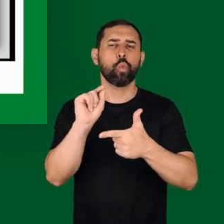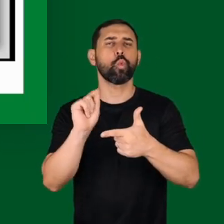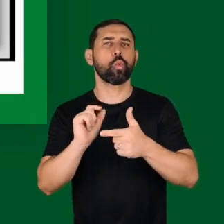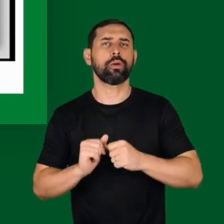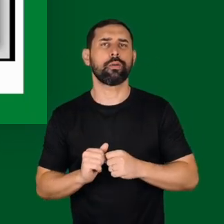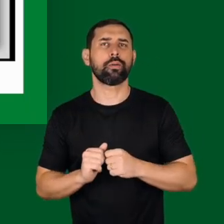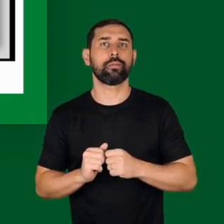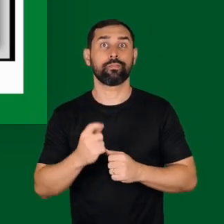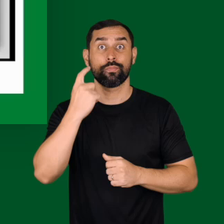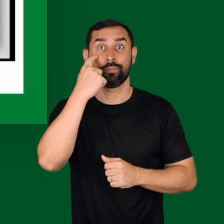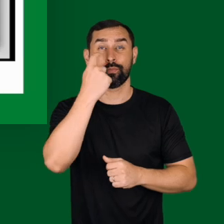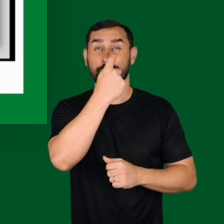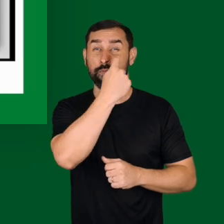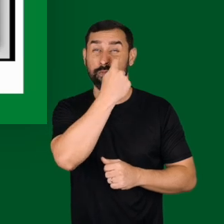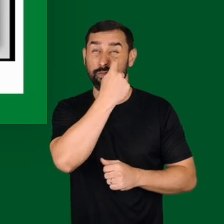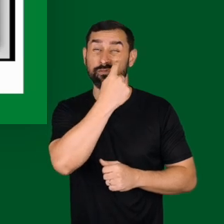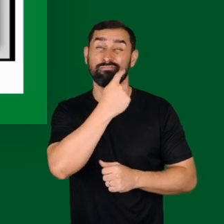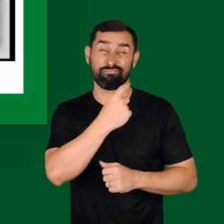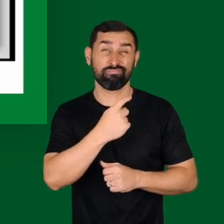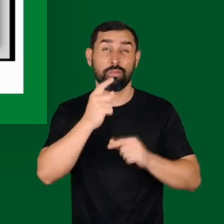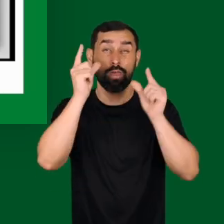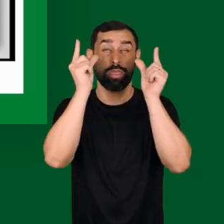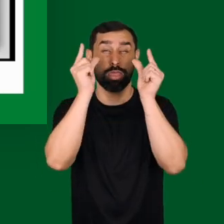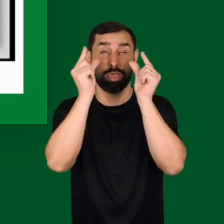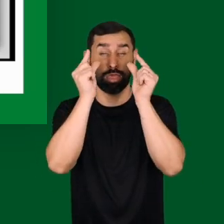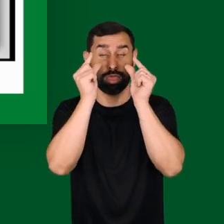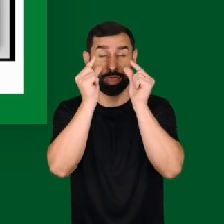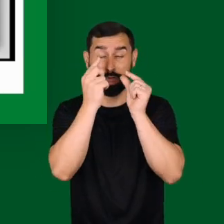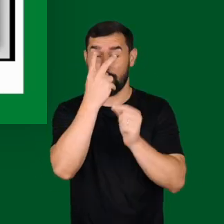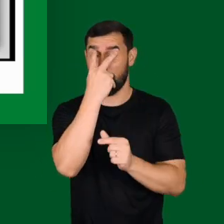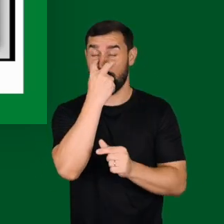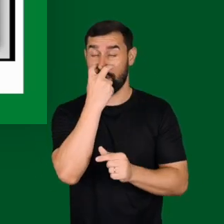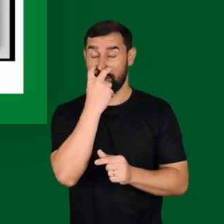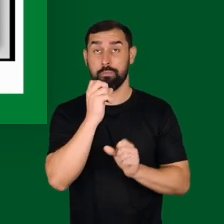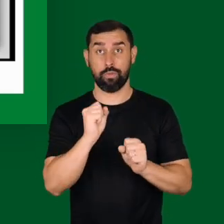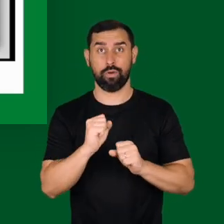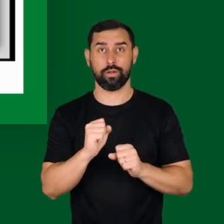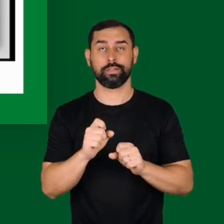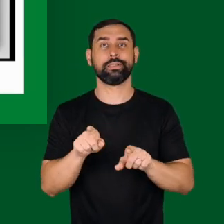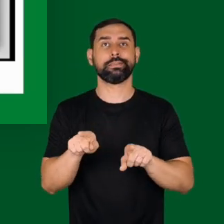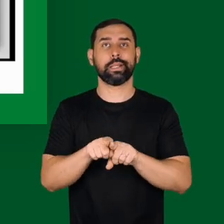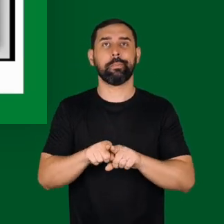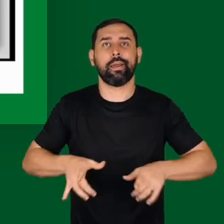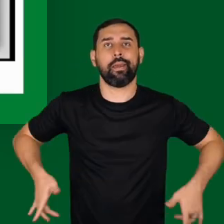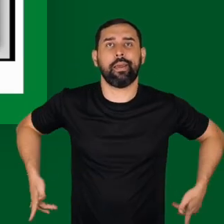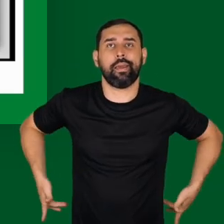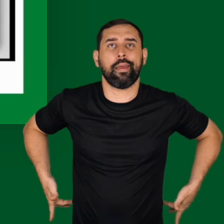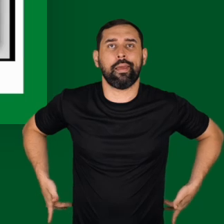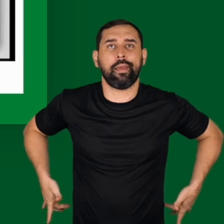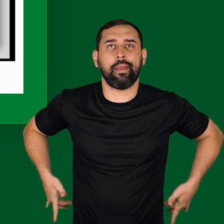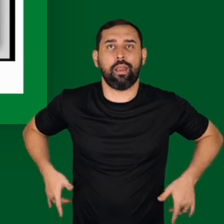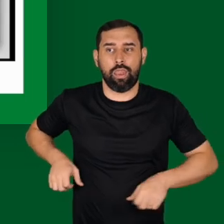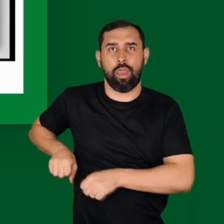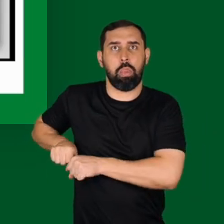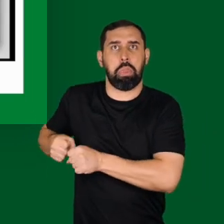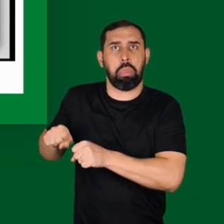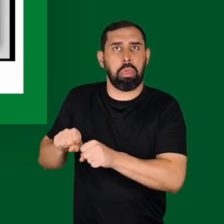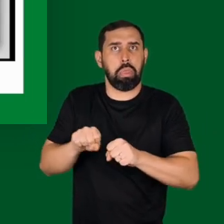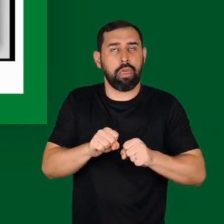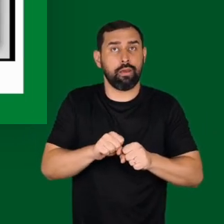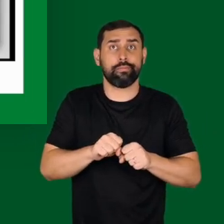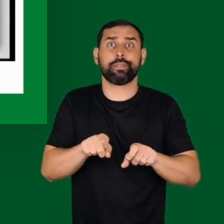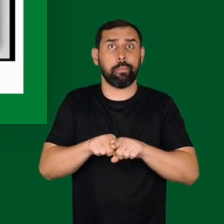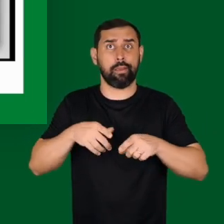tipo, né, de complicações? Complicações nos olhos, por exemplo, risco de cegueira, complicação nos rins, né? Então, risco de